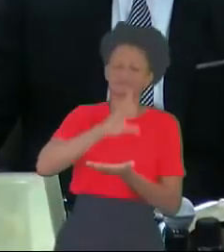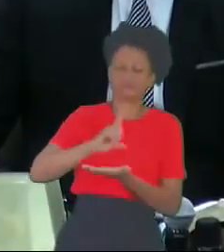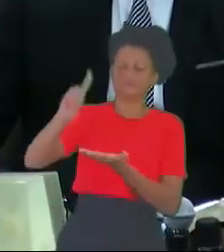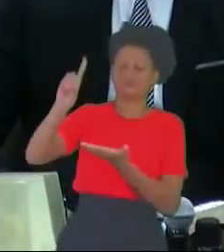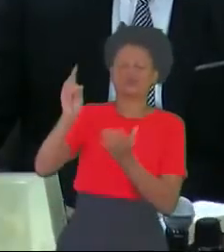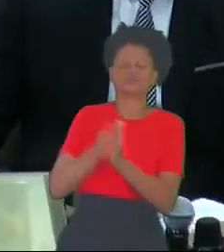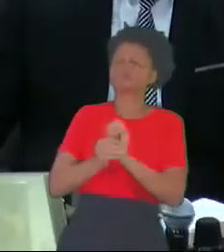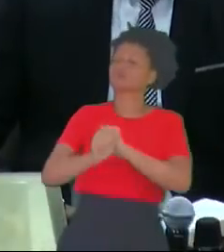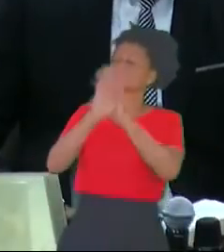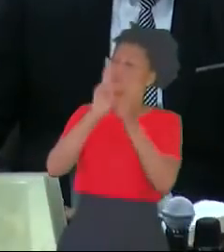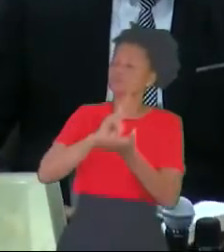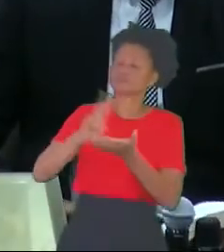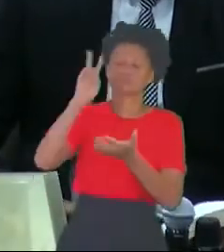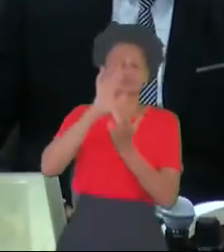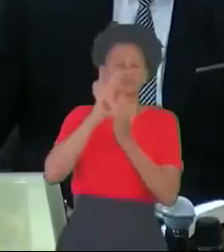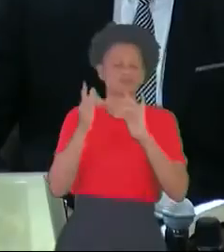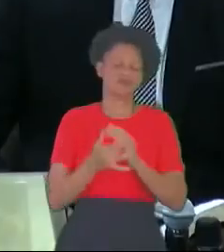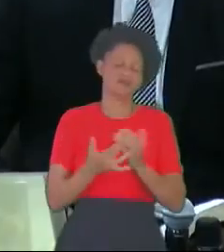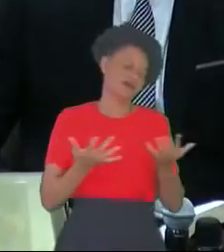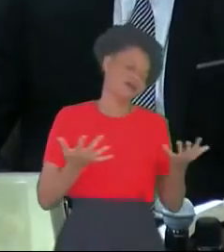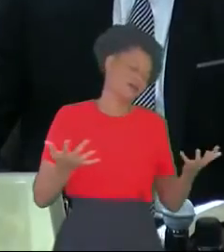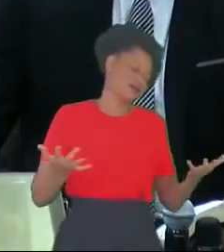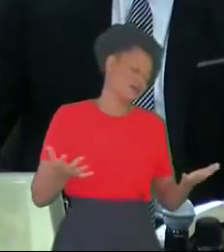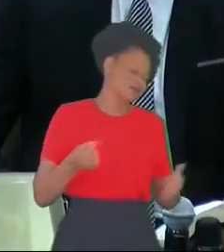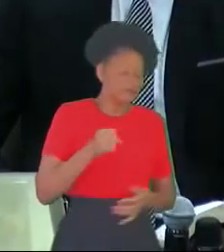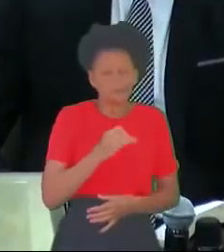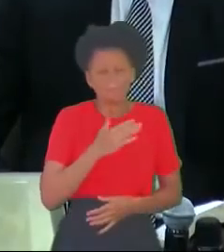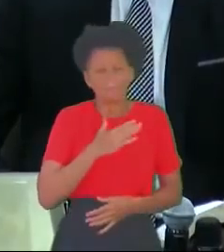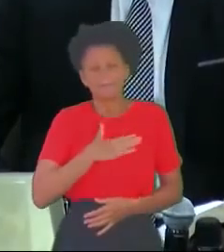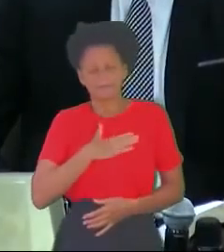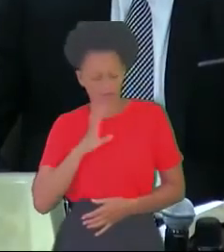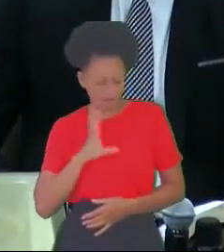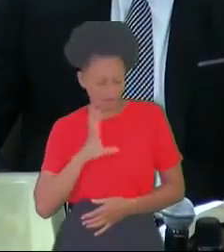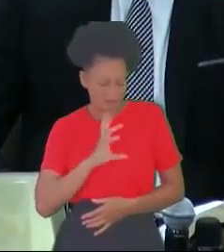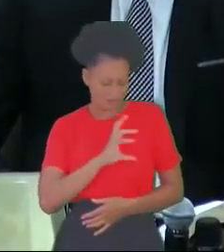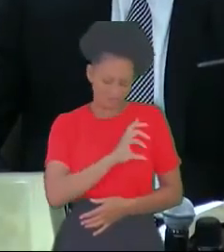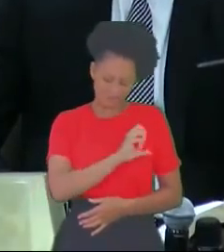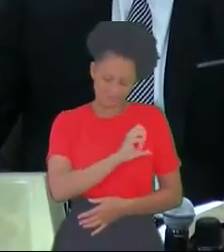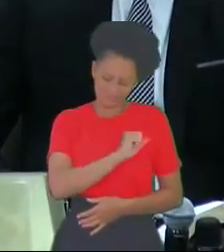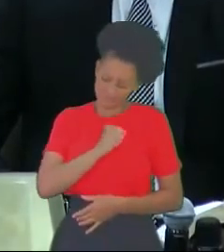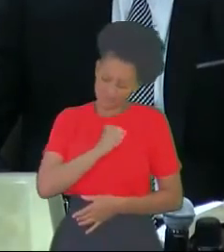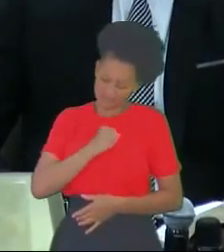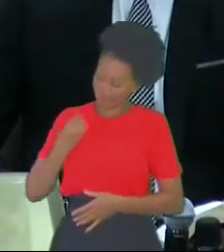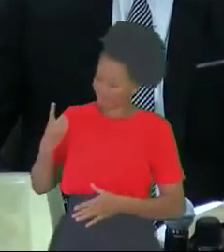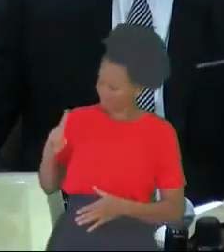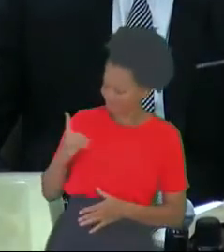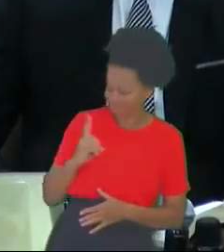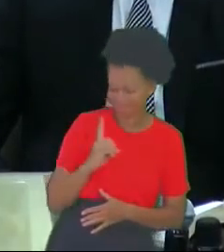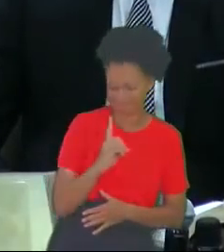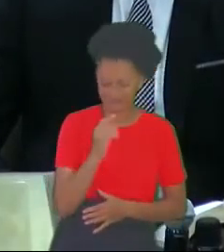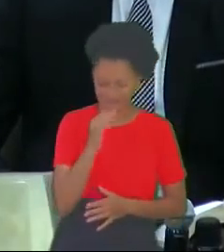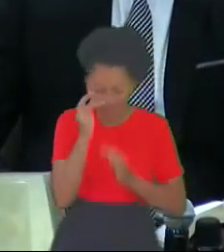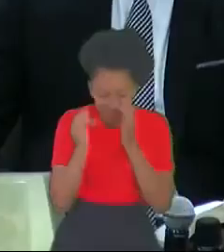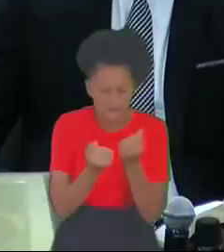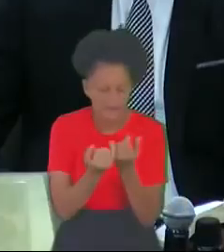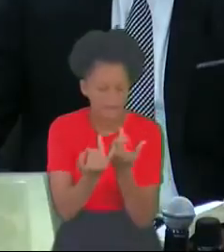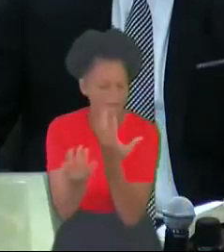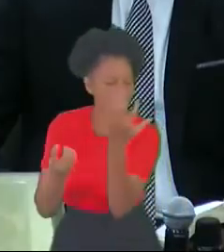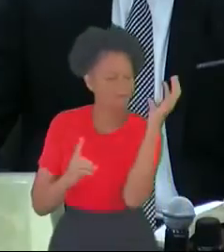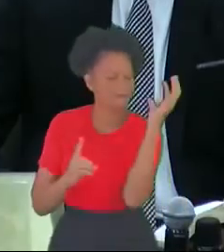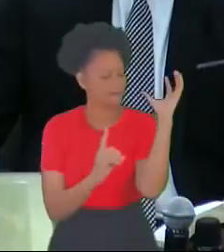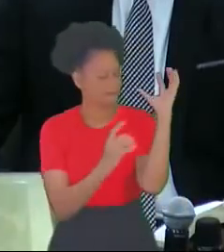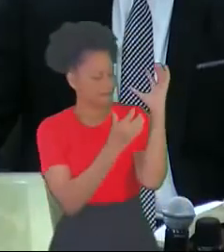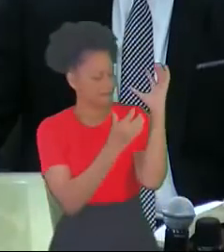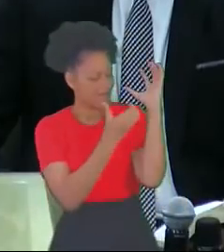alguém dizendo: ah, se meu amado viesse ao seu jardim. Eu tenho certeza que tem gente aqui